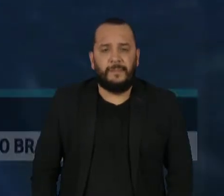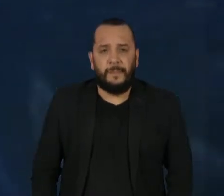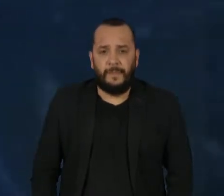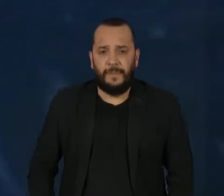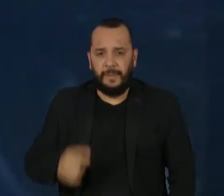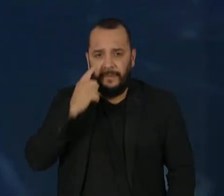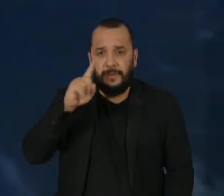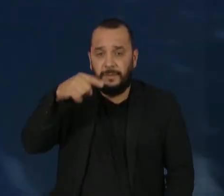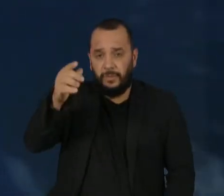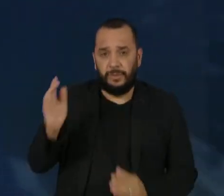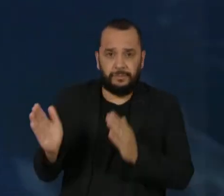no próximo bloco levanta